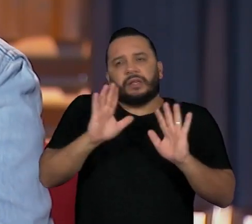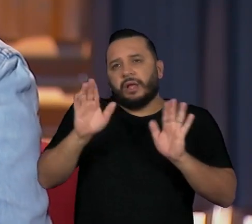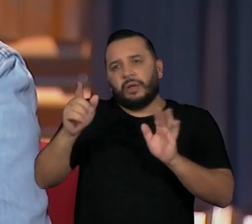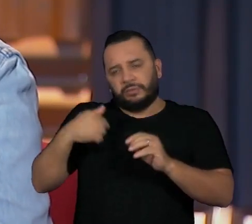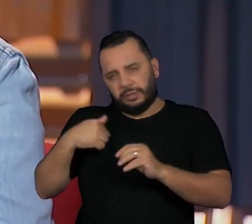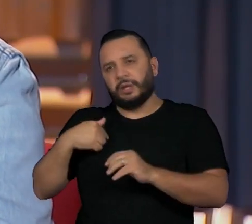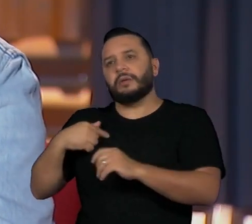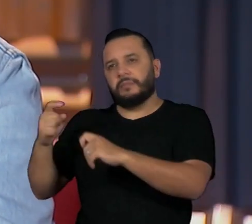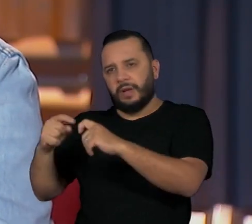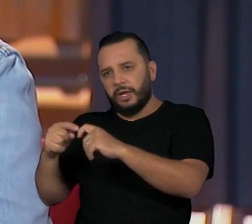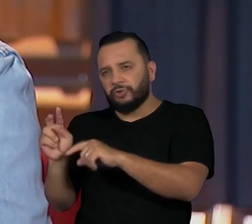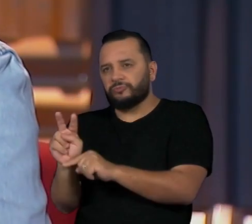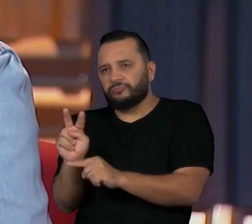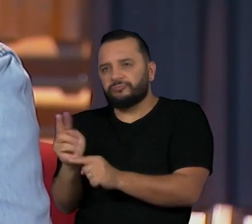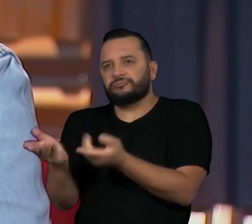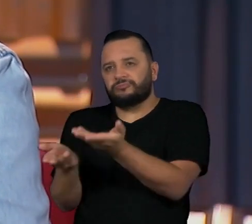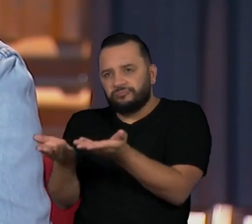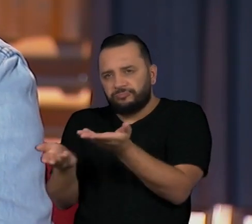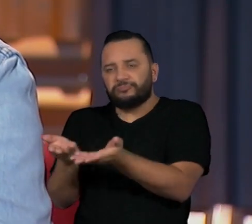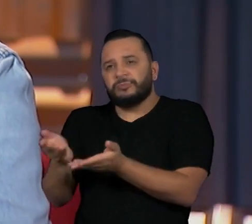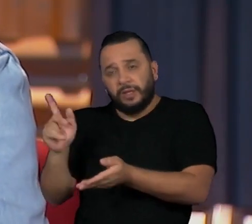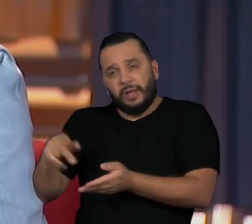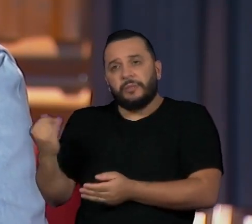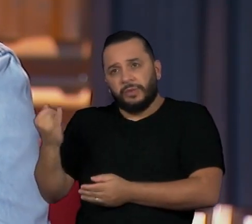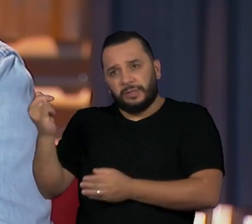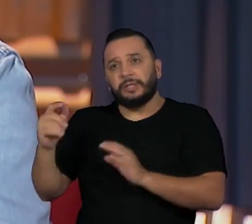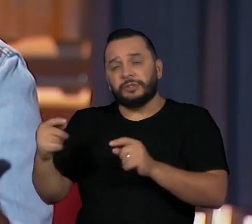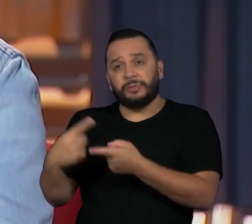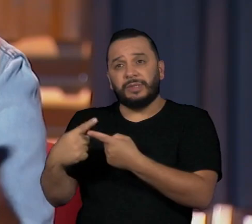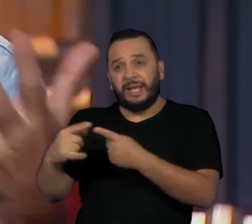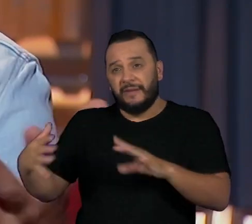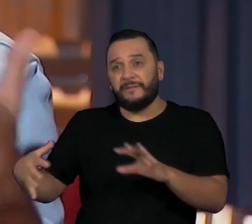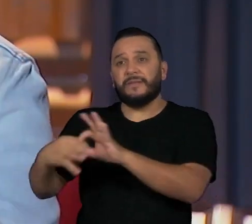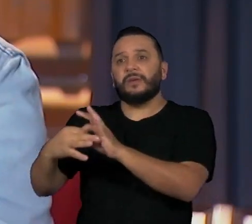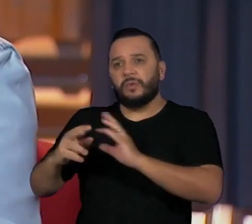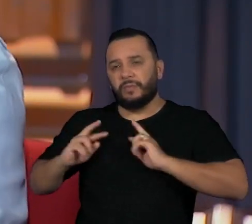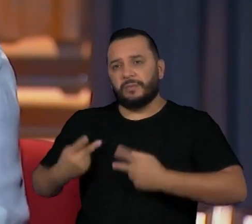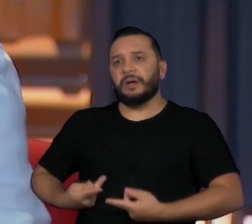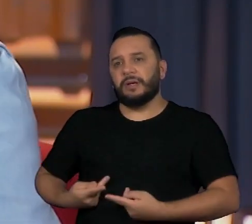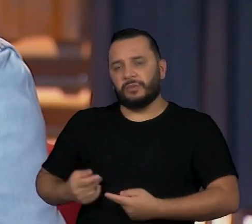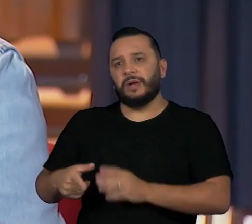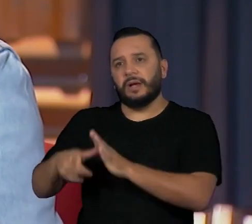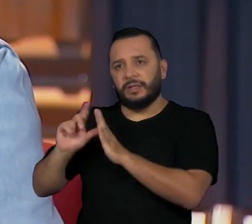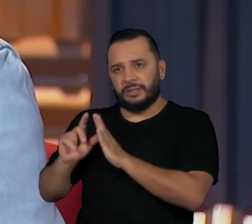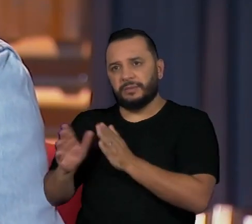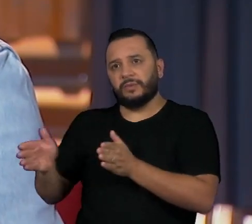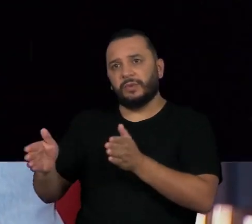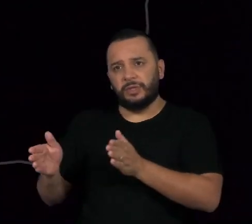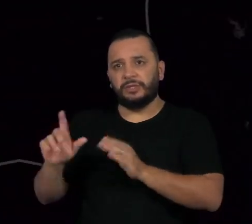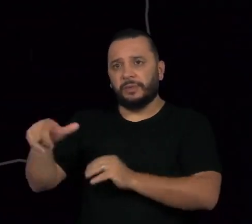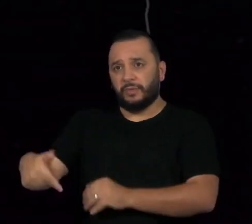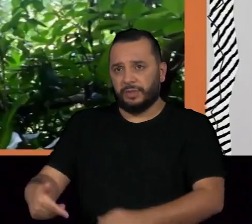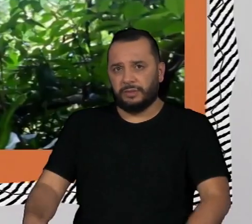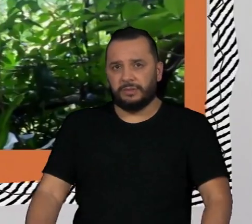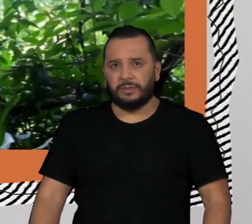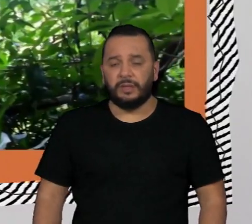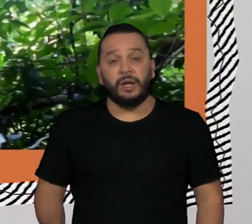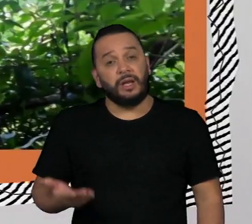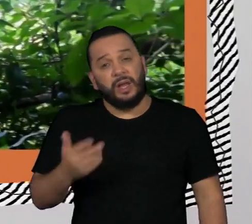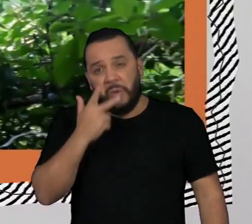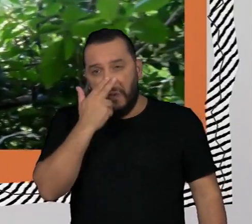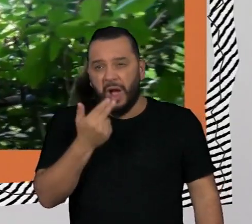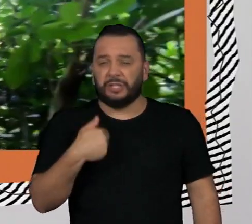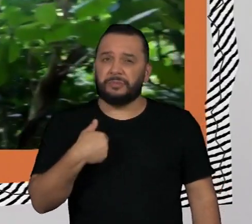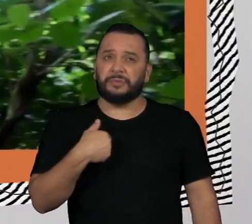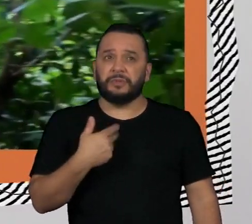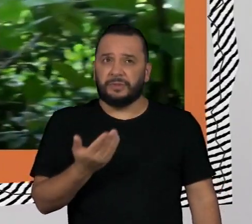pela substância. Isso faz toda a diferença por causa dos vínculos humanos que são formados antes, durante e depois dessas intervenções. A ayahuasca, para